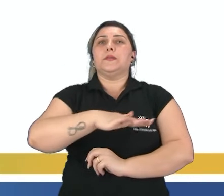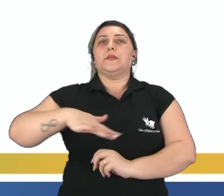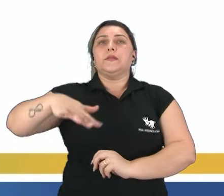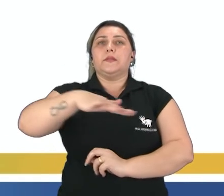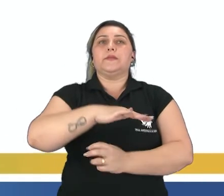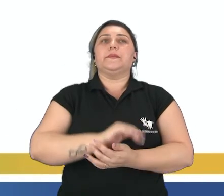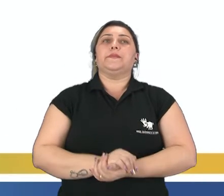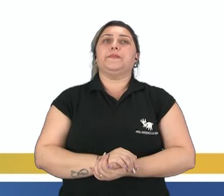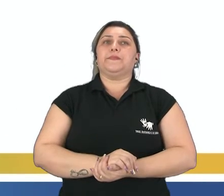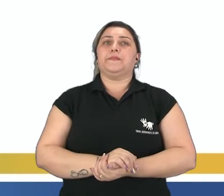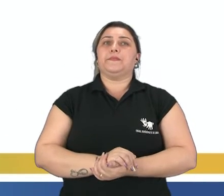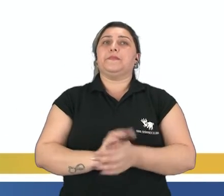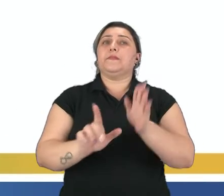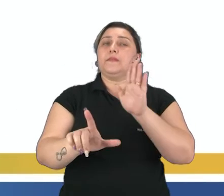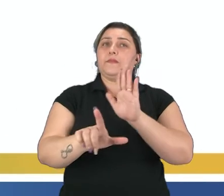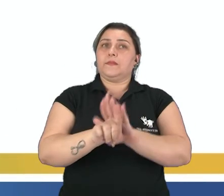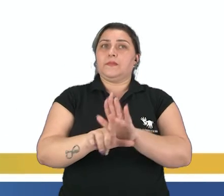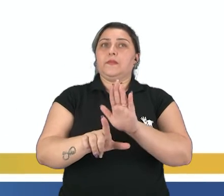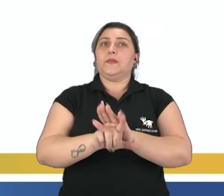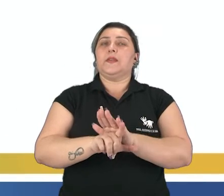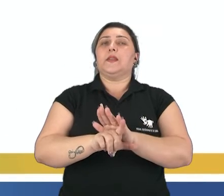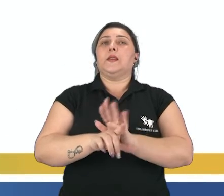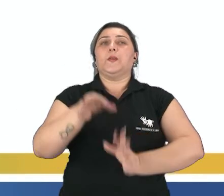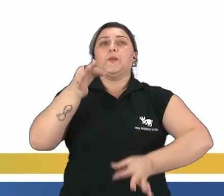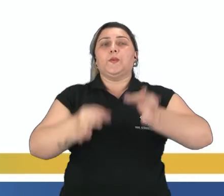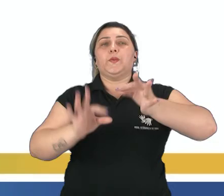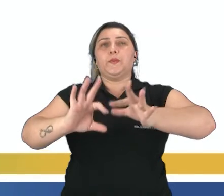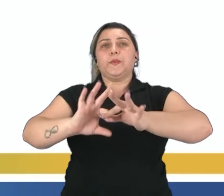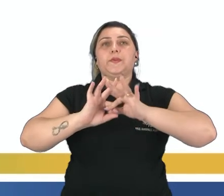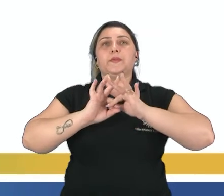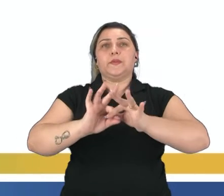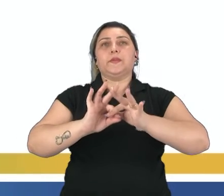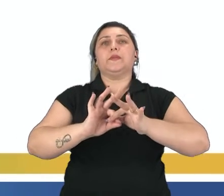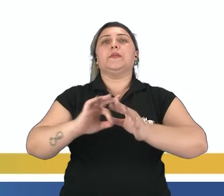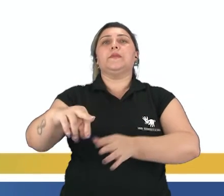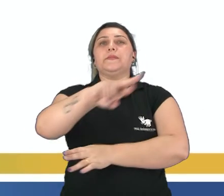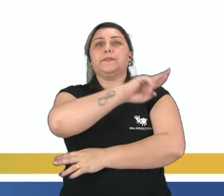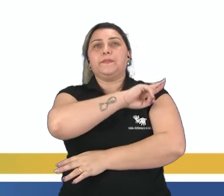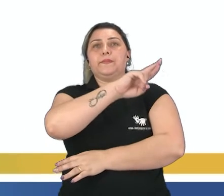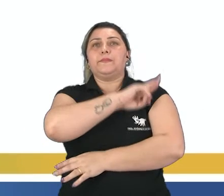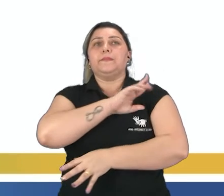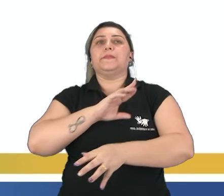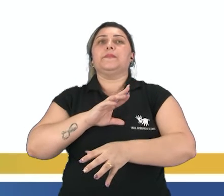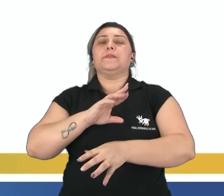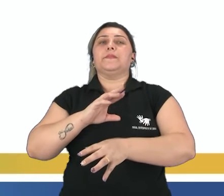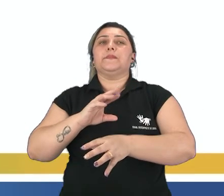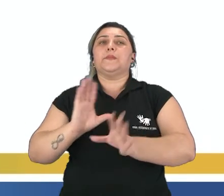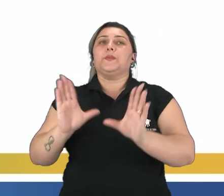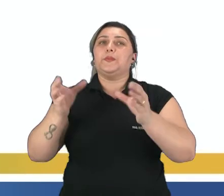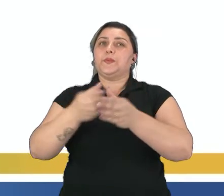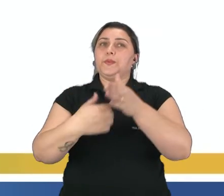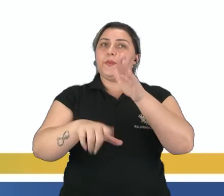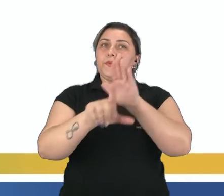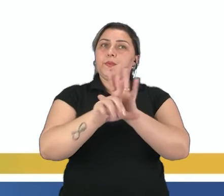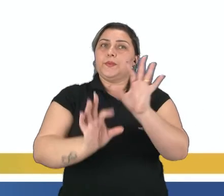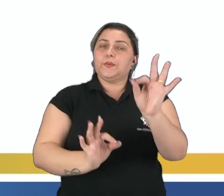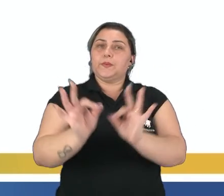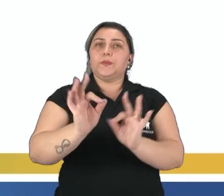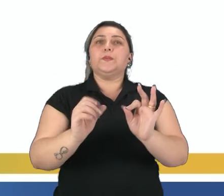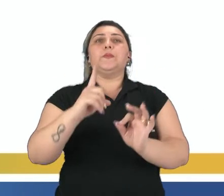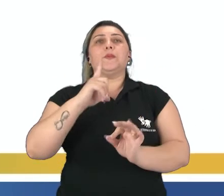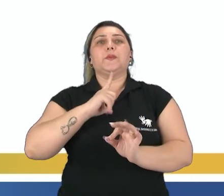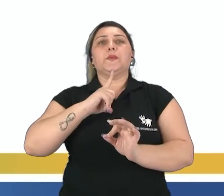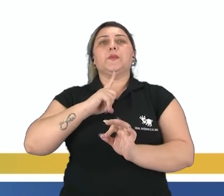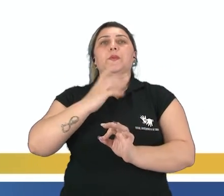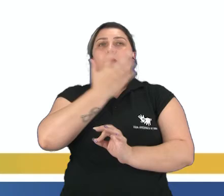na sociedade. Leis e justiças unificadas, que foram responsáveis pela formação de leis que